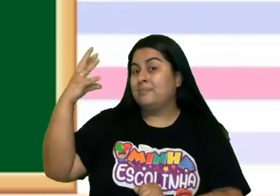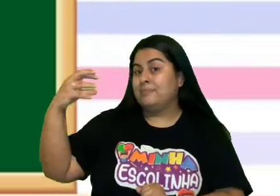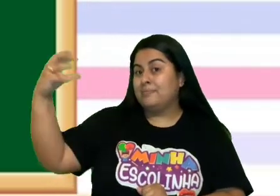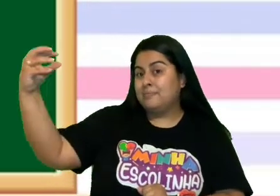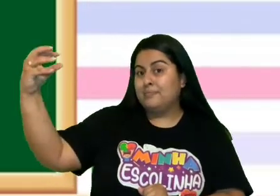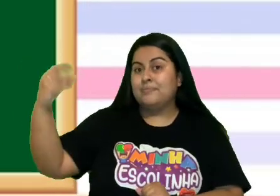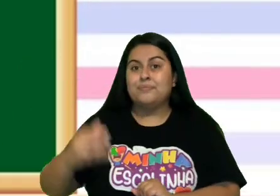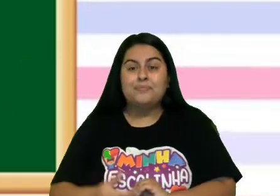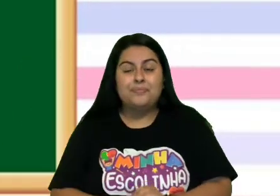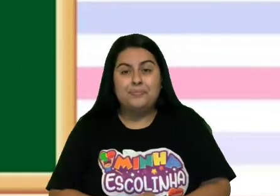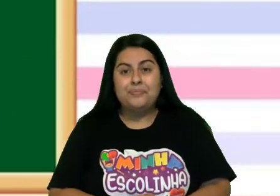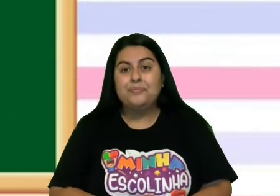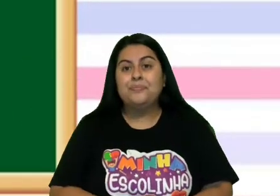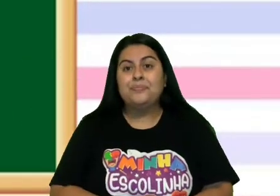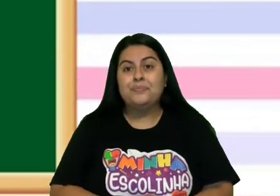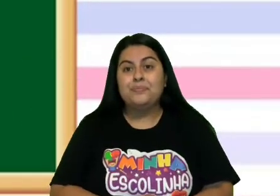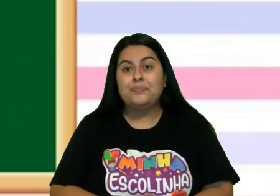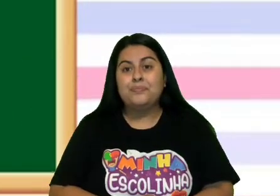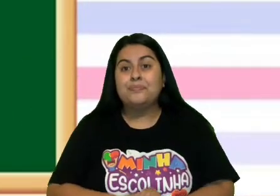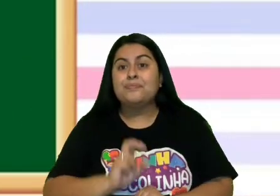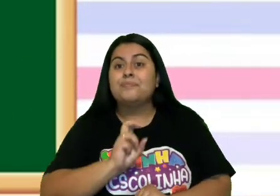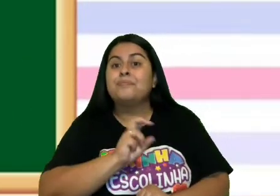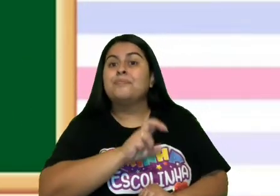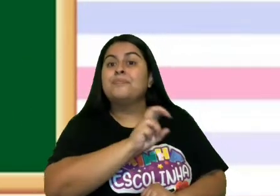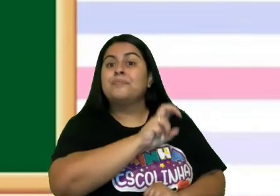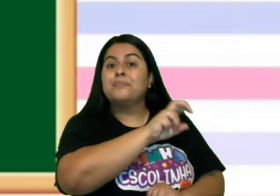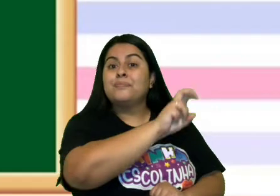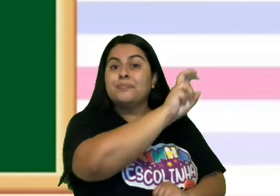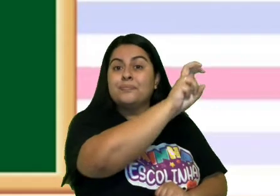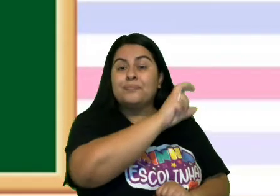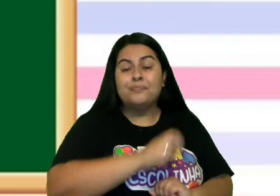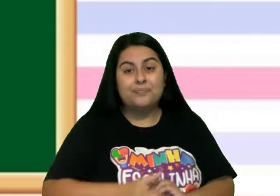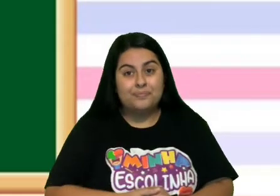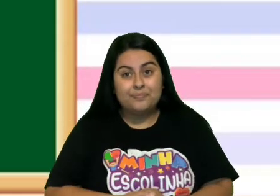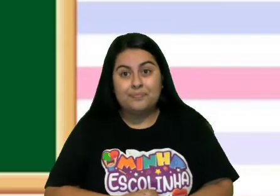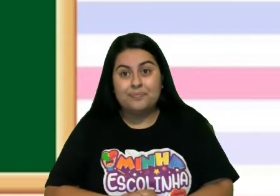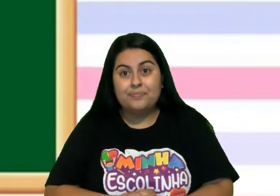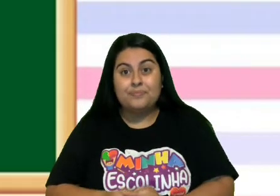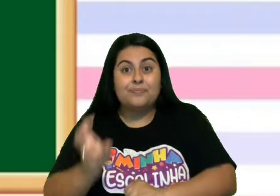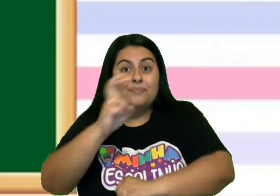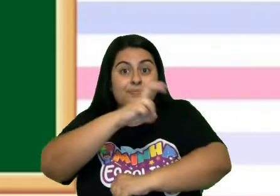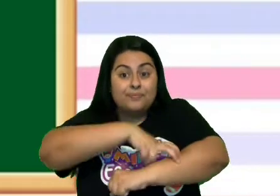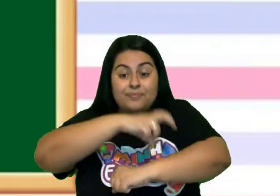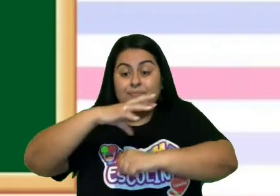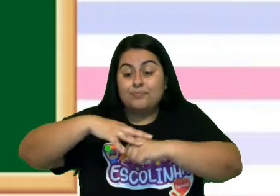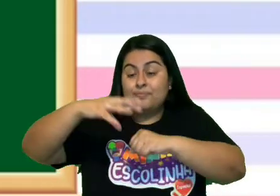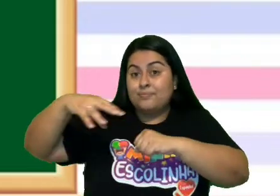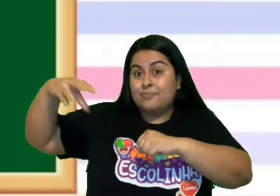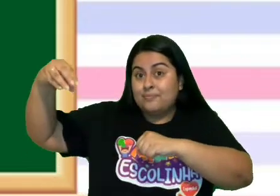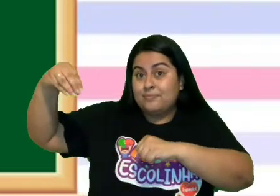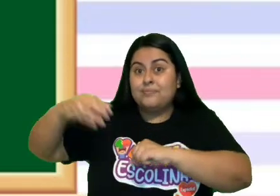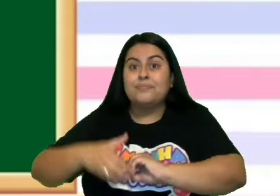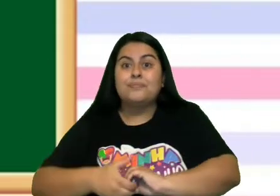Elefante Escada Esquilo